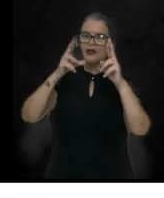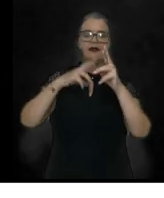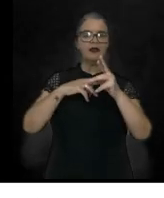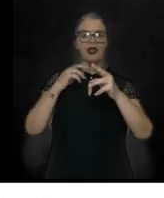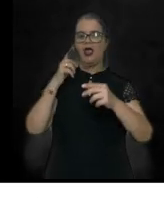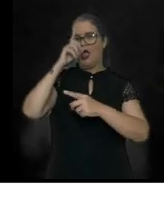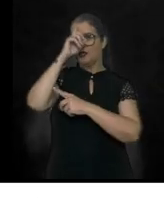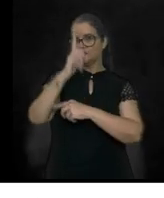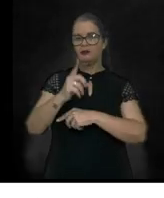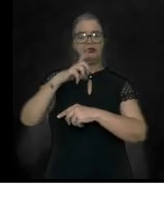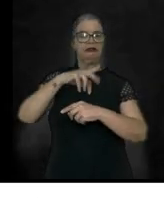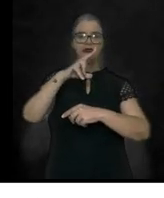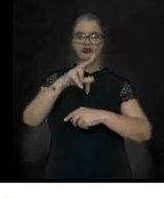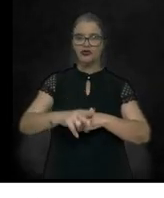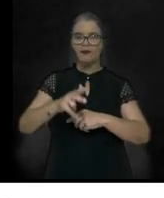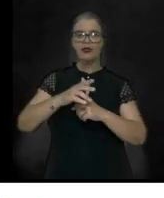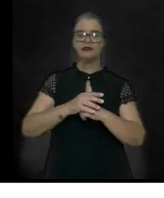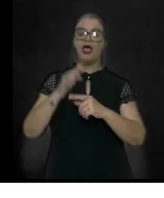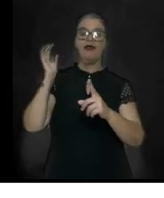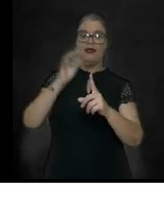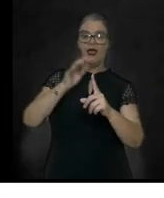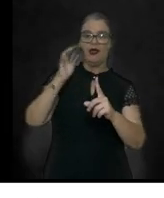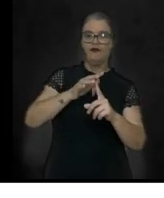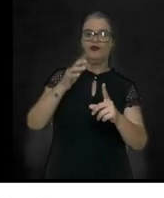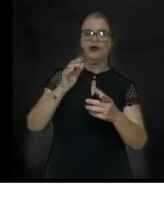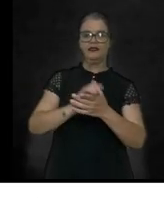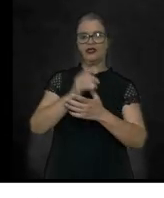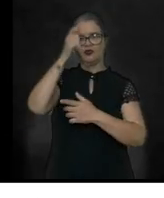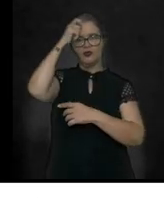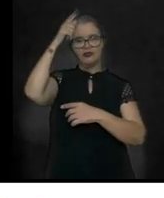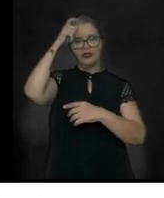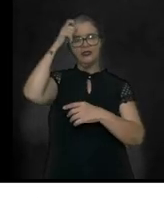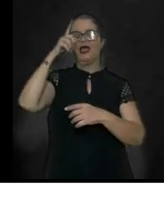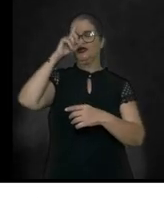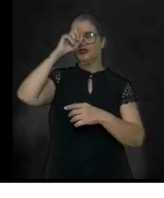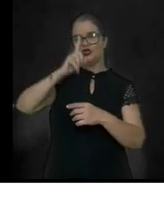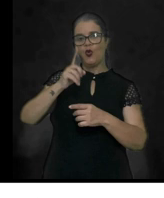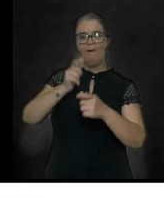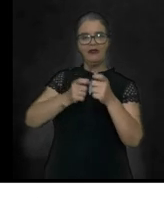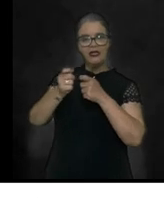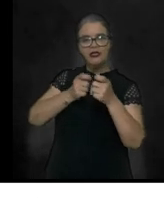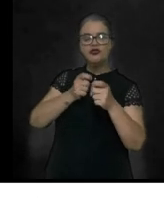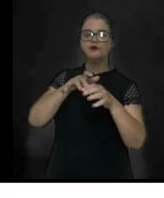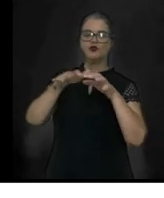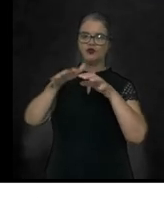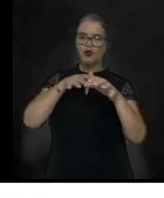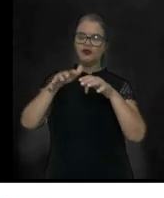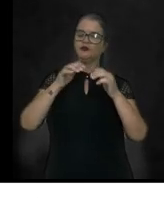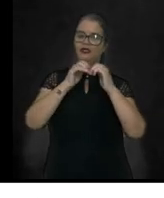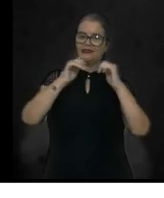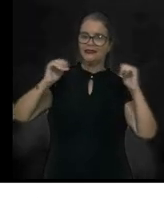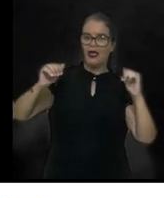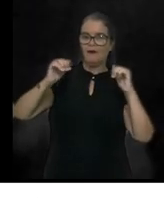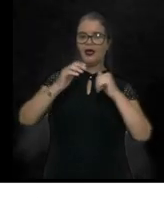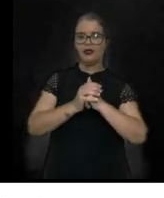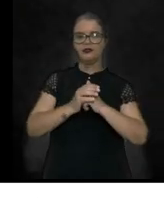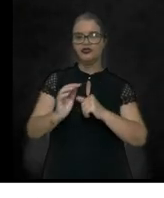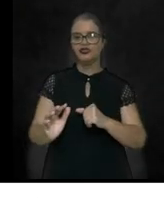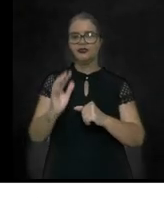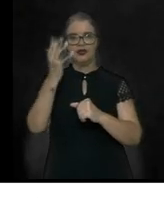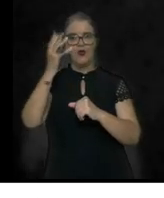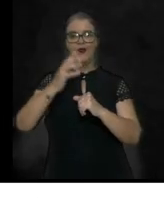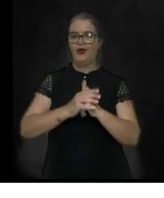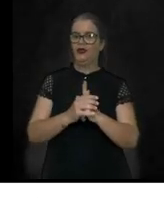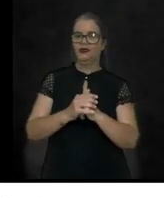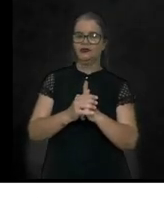e a influência dos ideais do iluminismo e dos movimentos separatistas ocorridas em outros